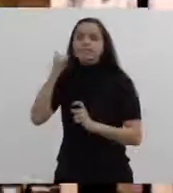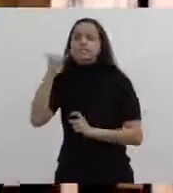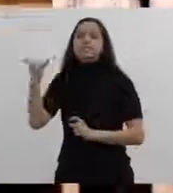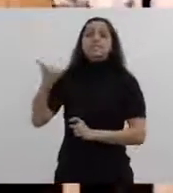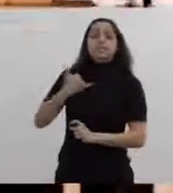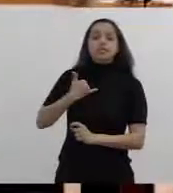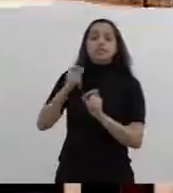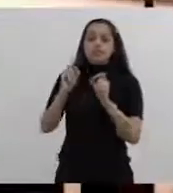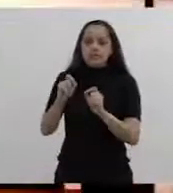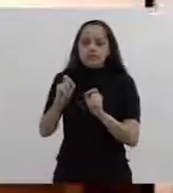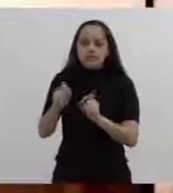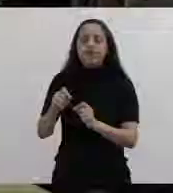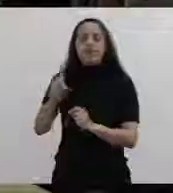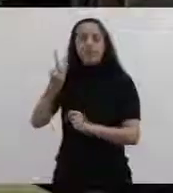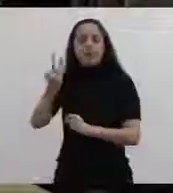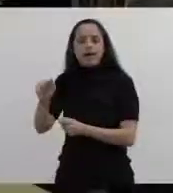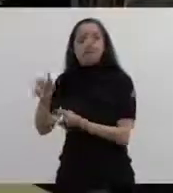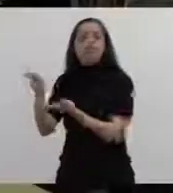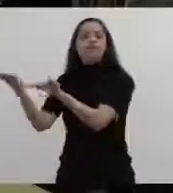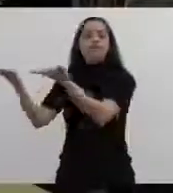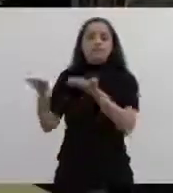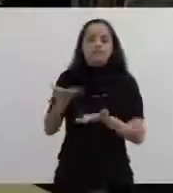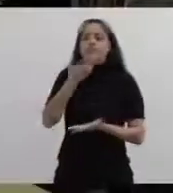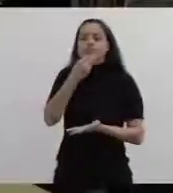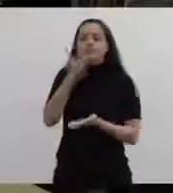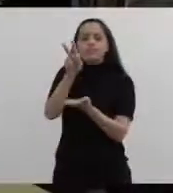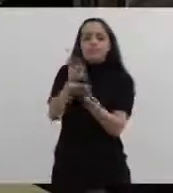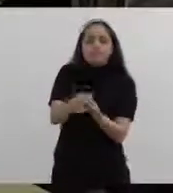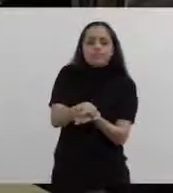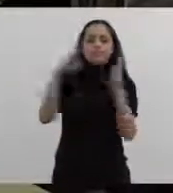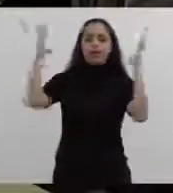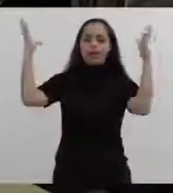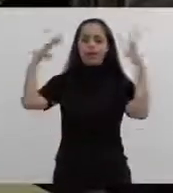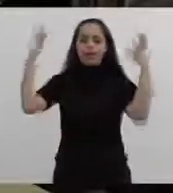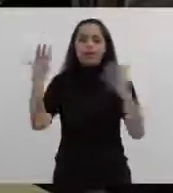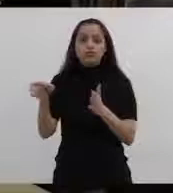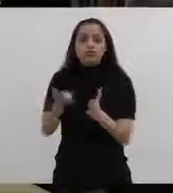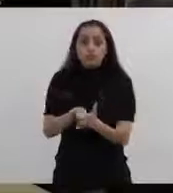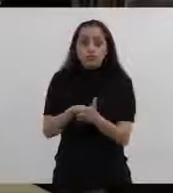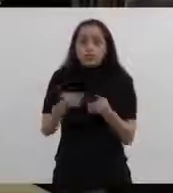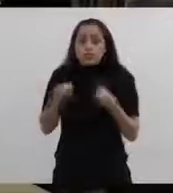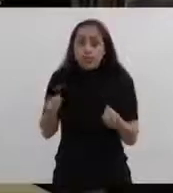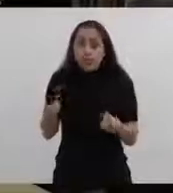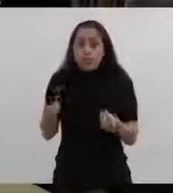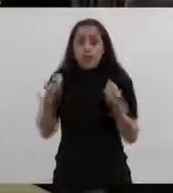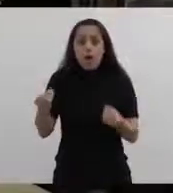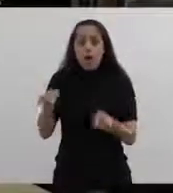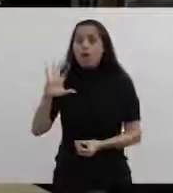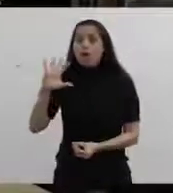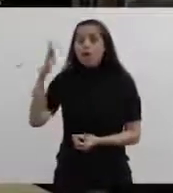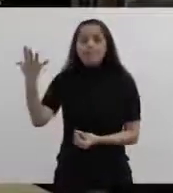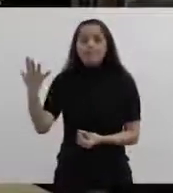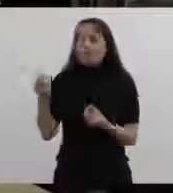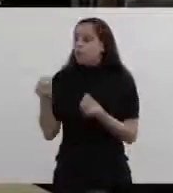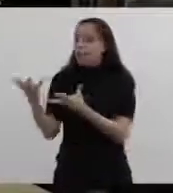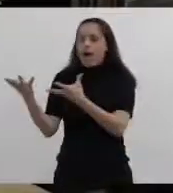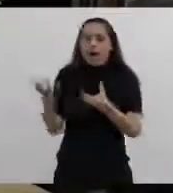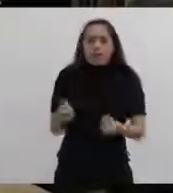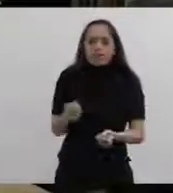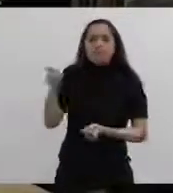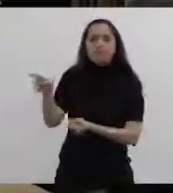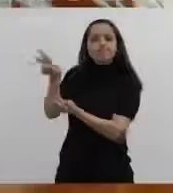deitado numa maca. Não pode. Eu disse: Silvana, você não pode fazer